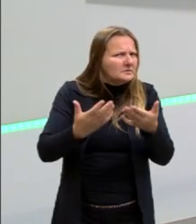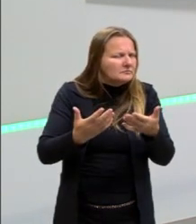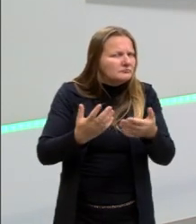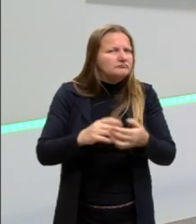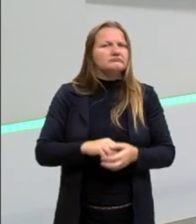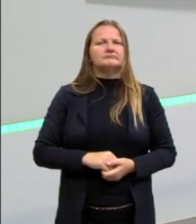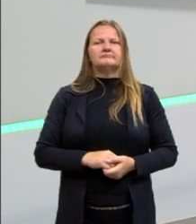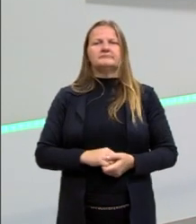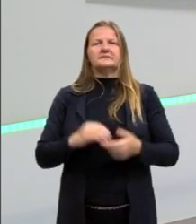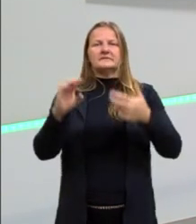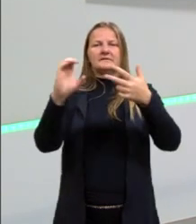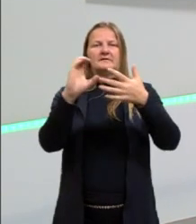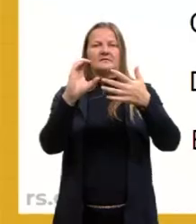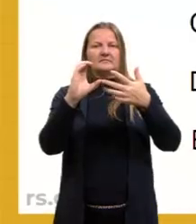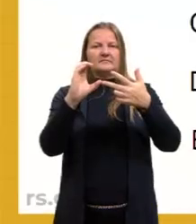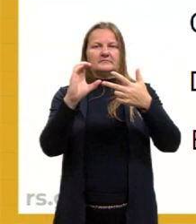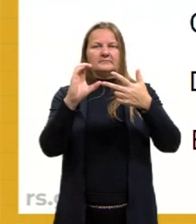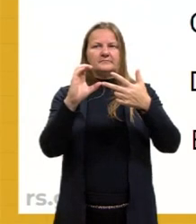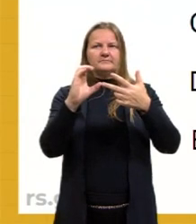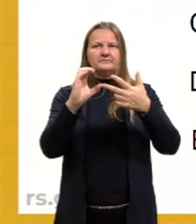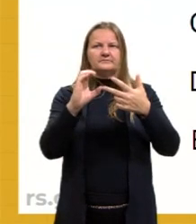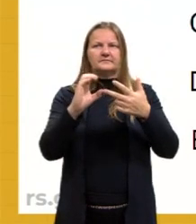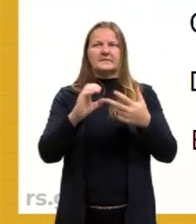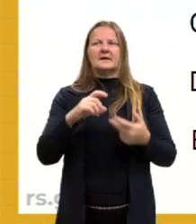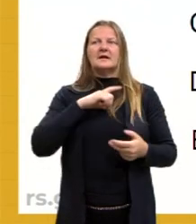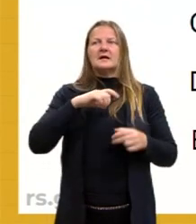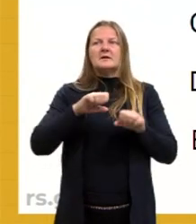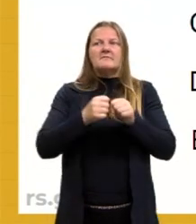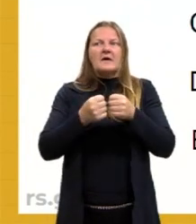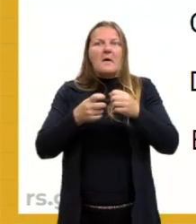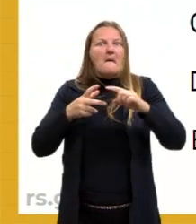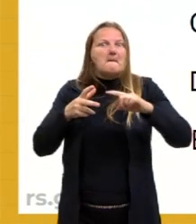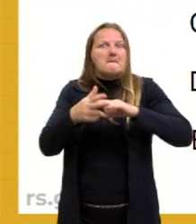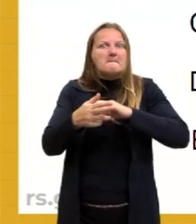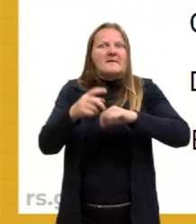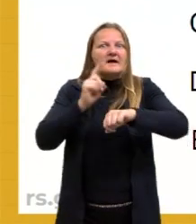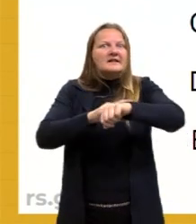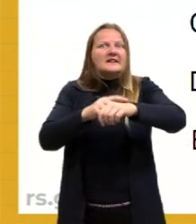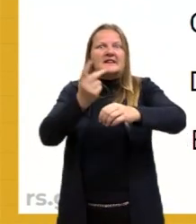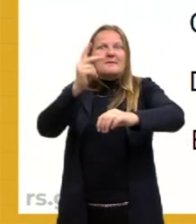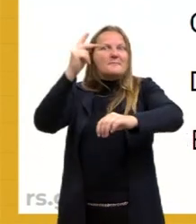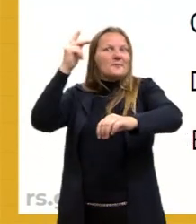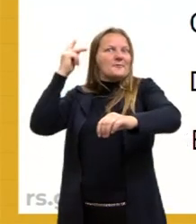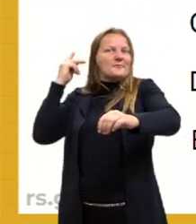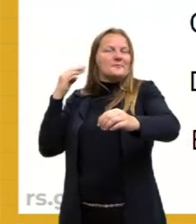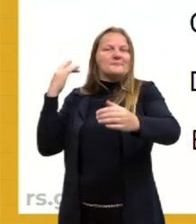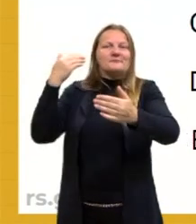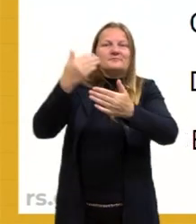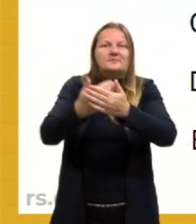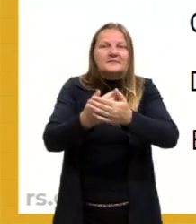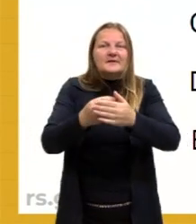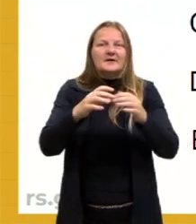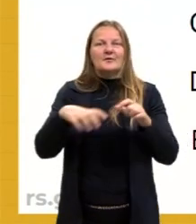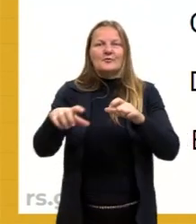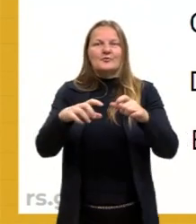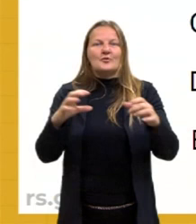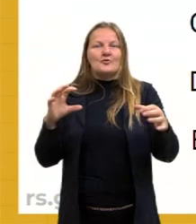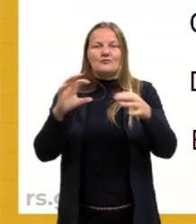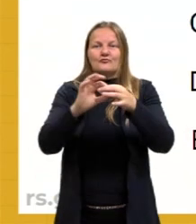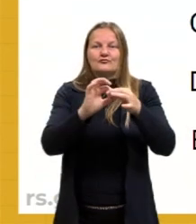tem letra C da quebra das fronteiras do tempo e do espaço na integração das